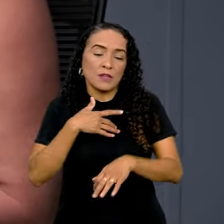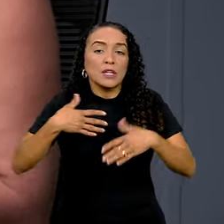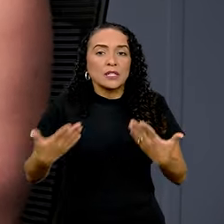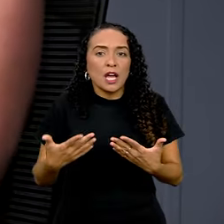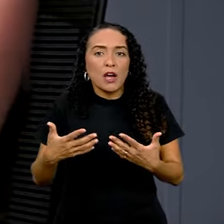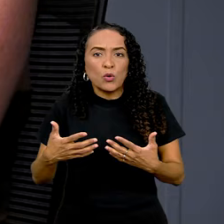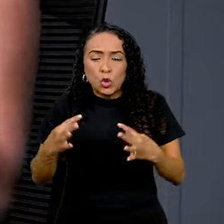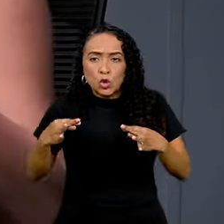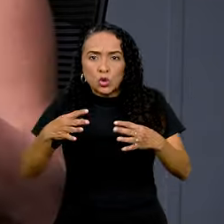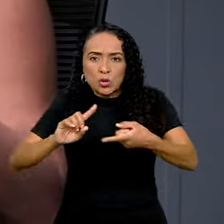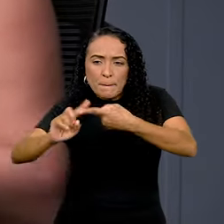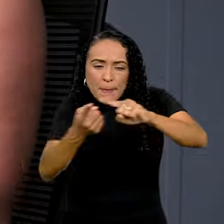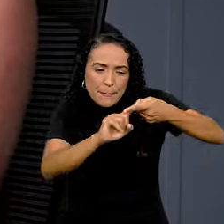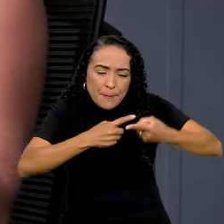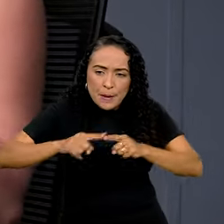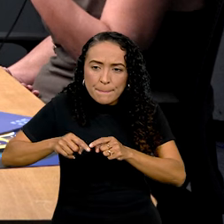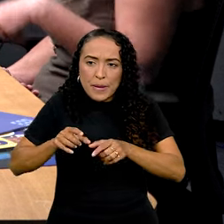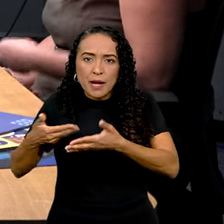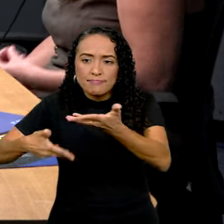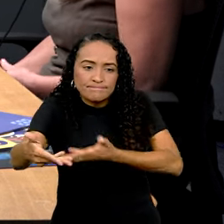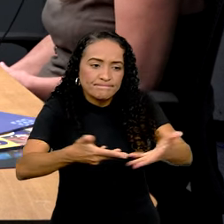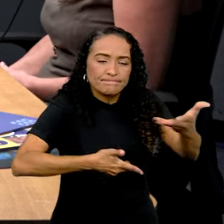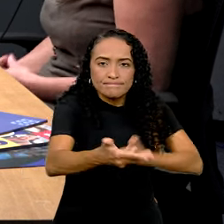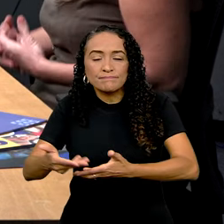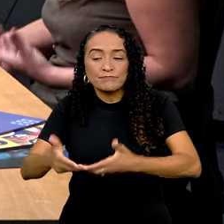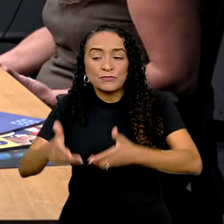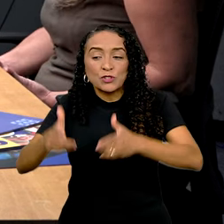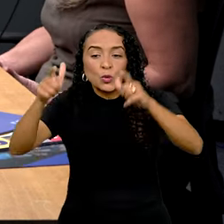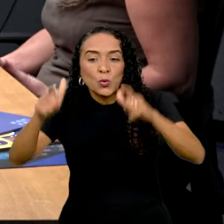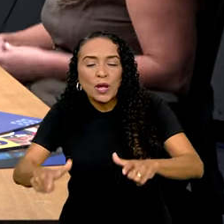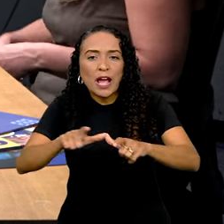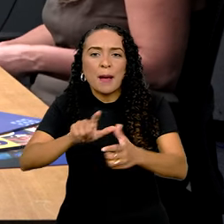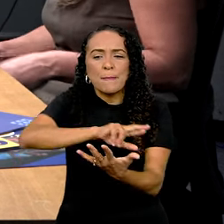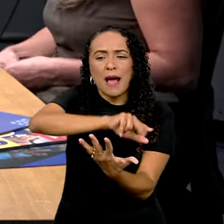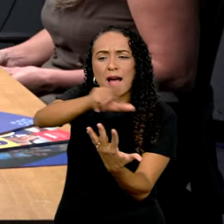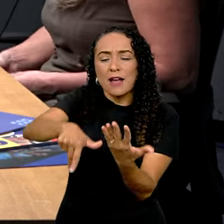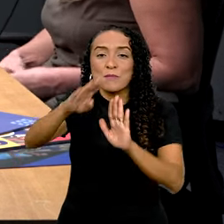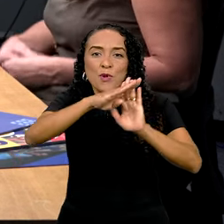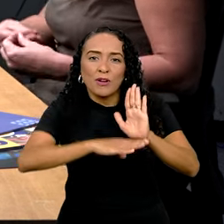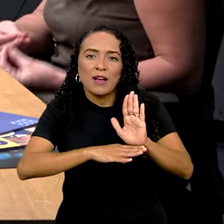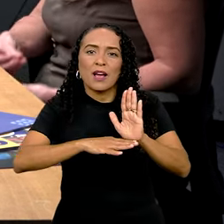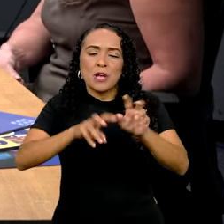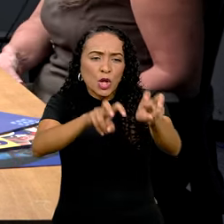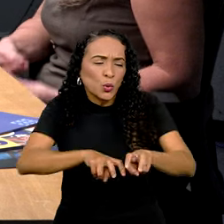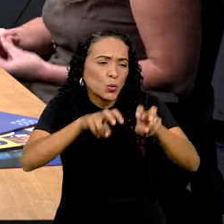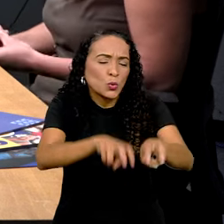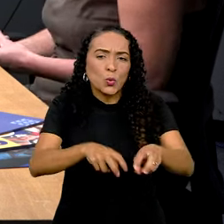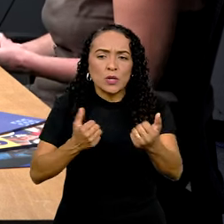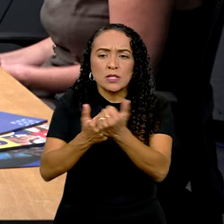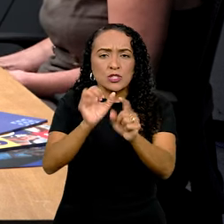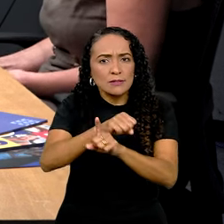saudável então é toda essa articulação toda essa costura lá no território de um conjunto de programas de